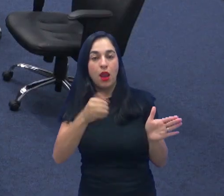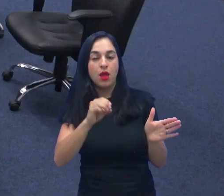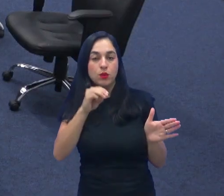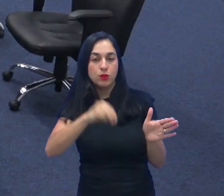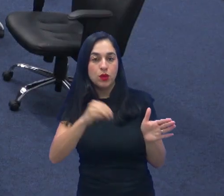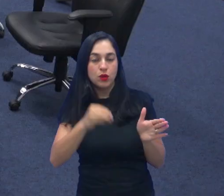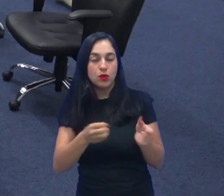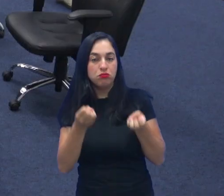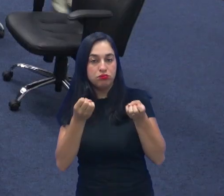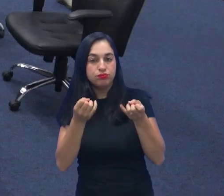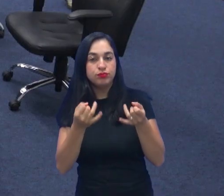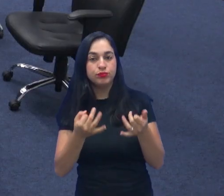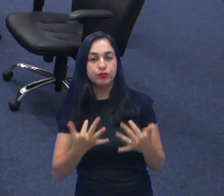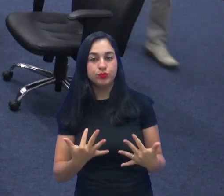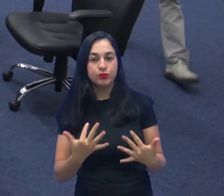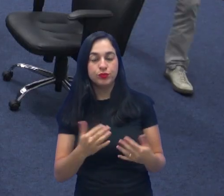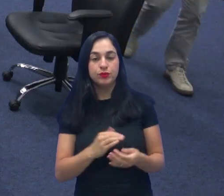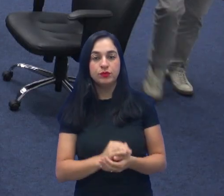vereadora.